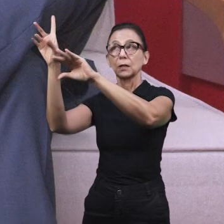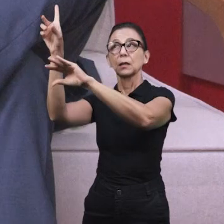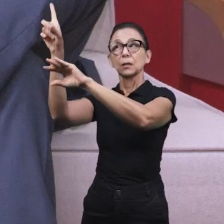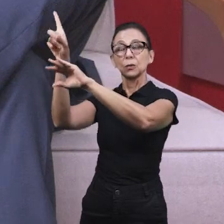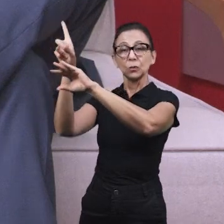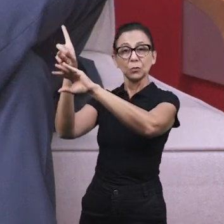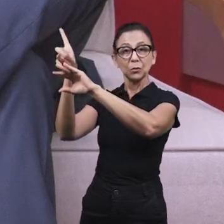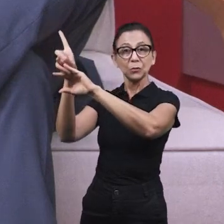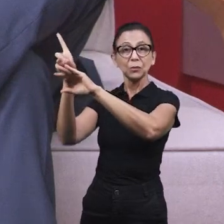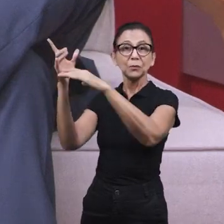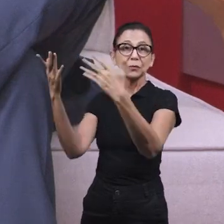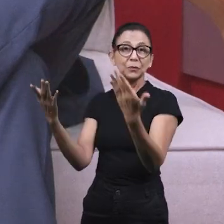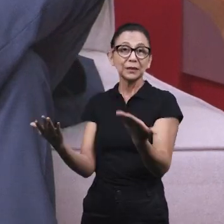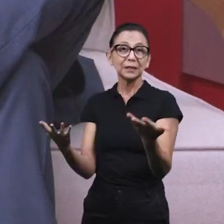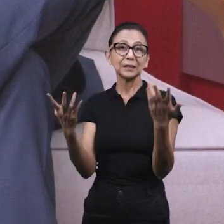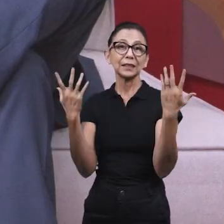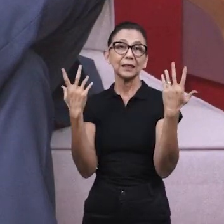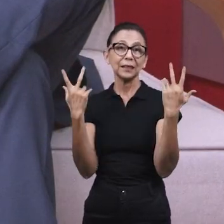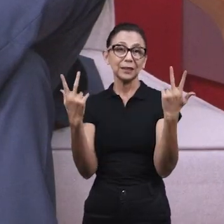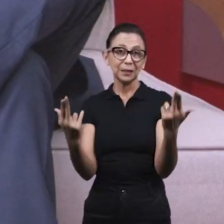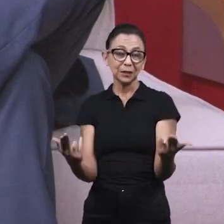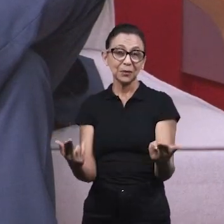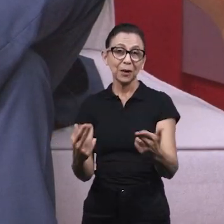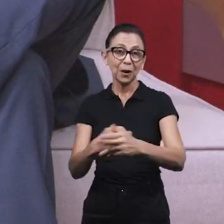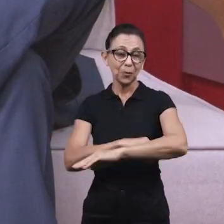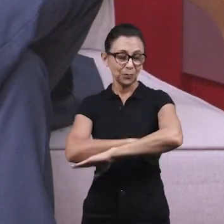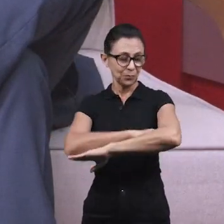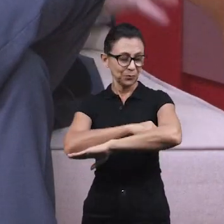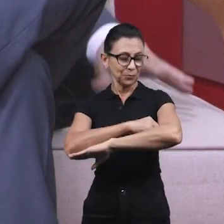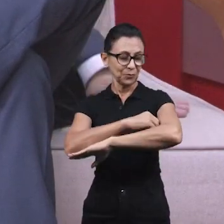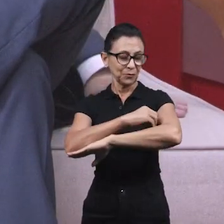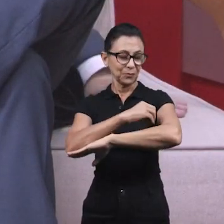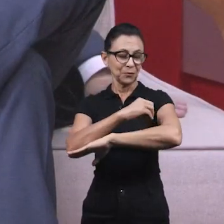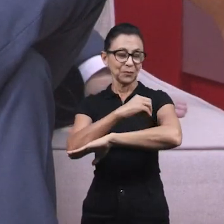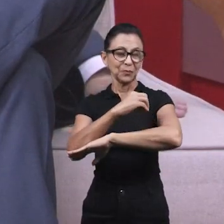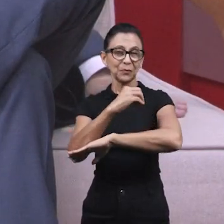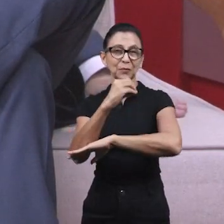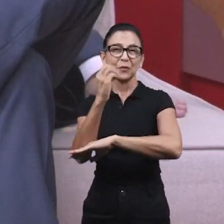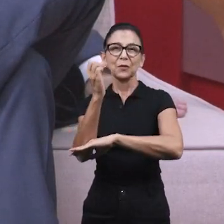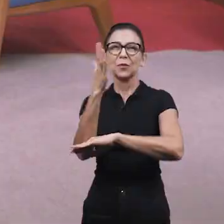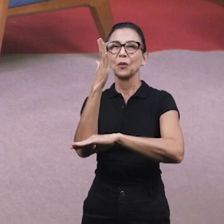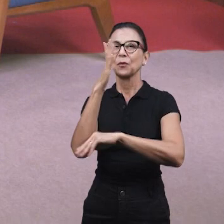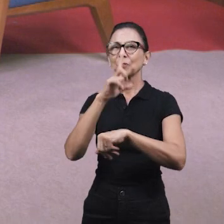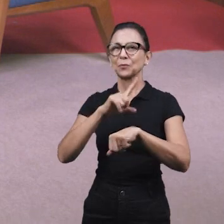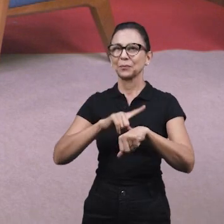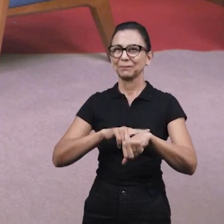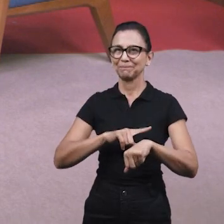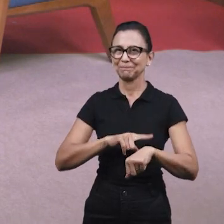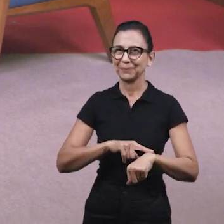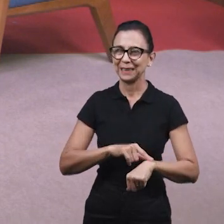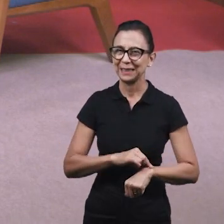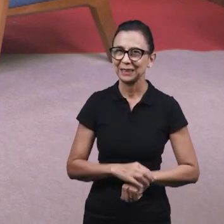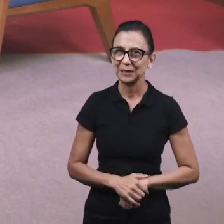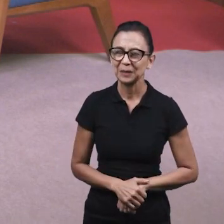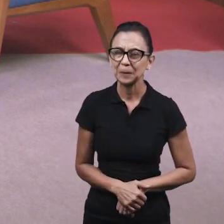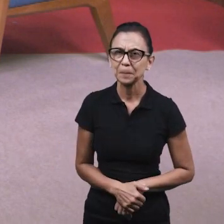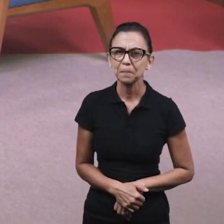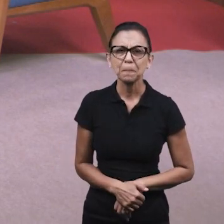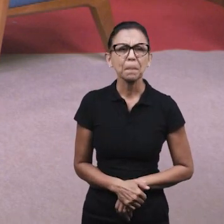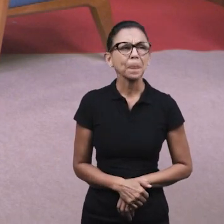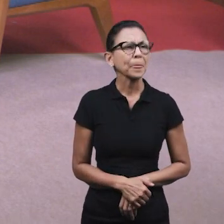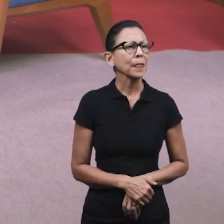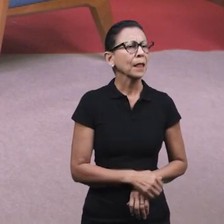vai ser o nascer de um novo dia. Então é a madrugada para a igreja. É uma nova experiência. Daniel, eles partiram